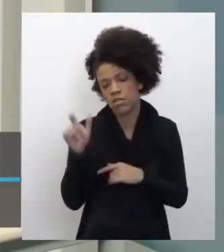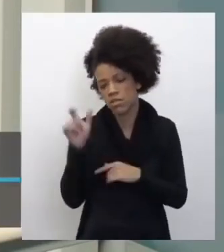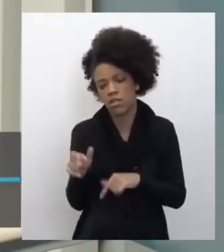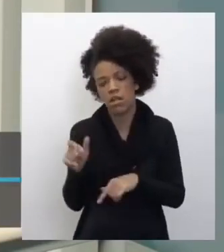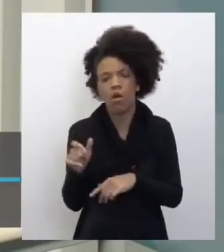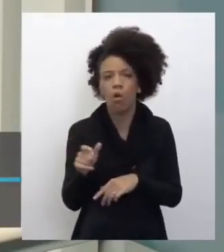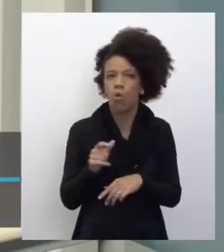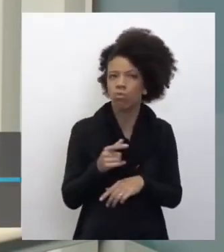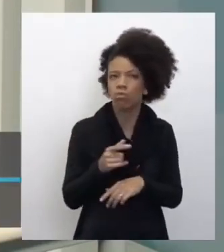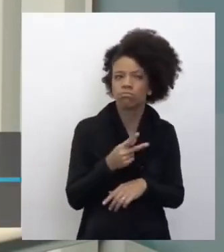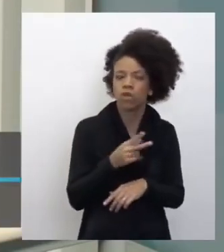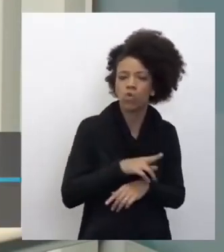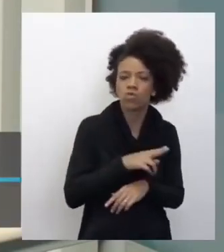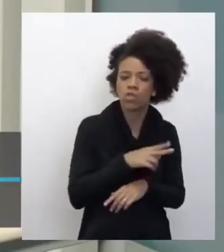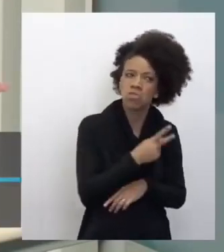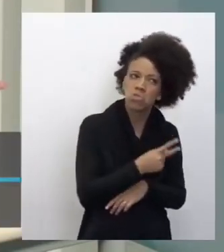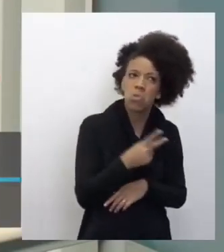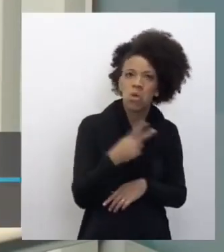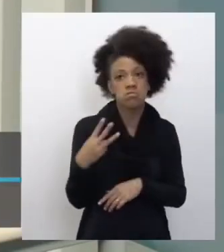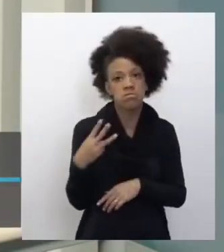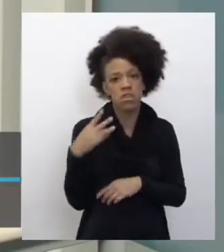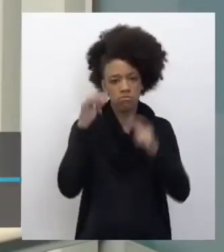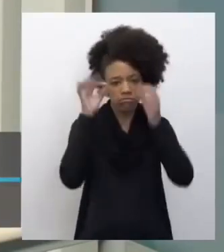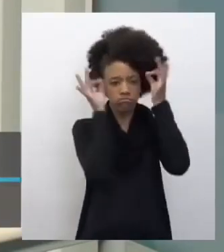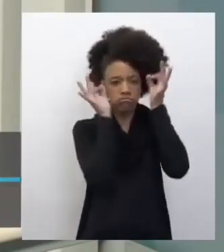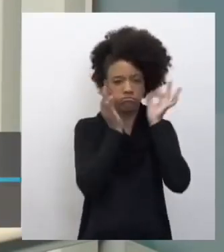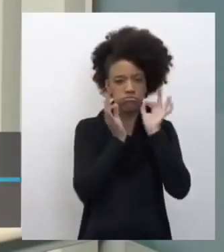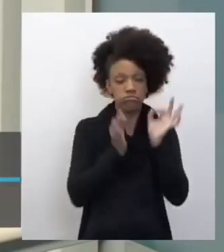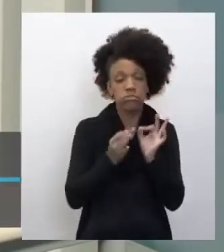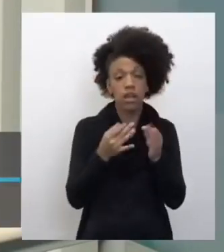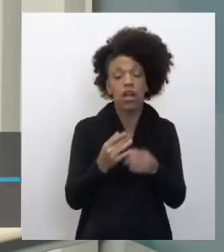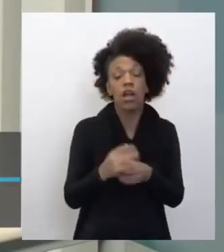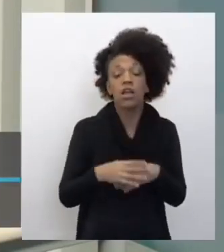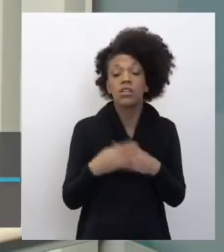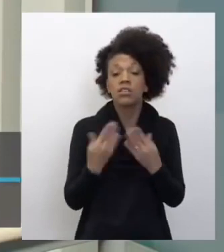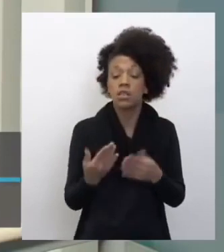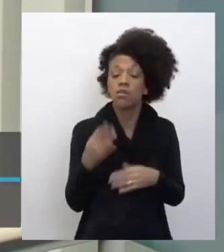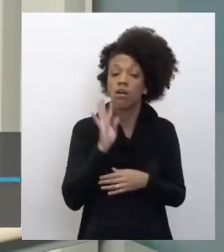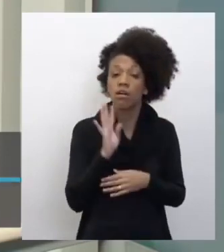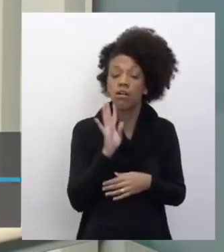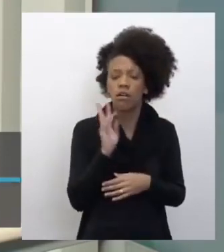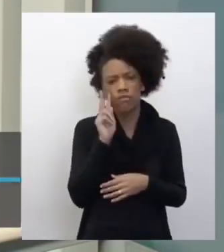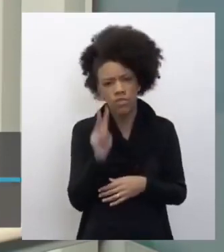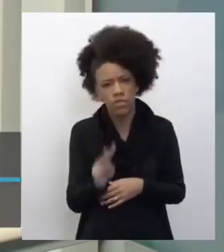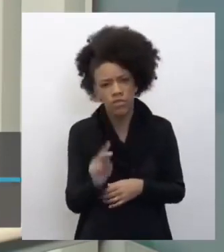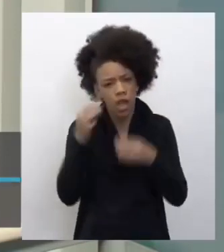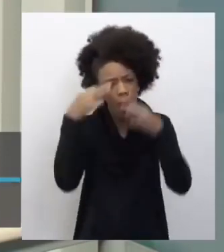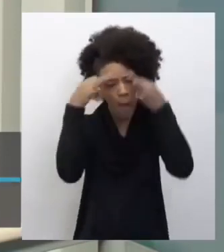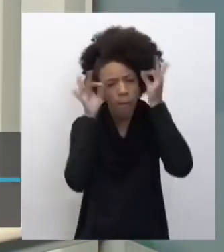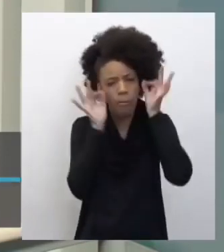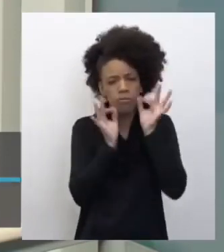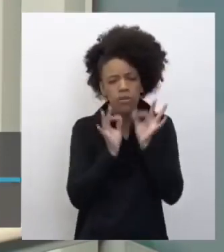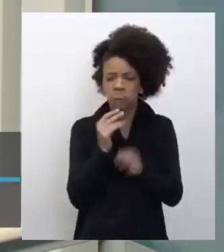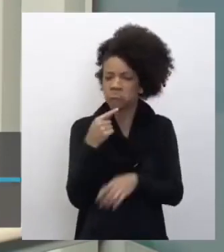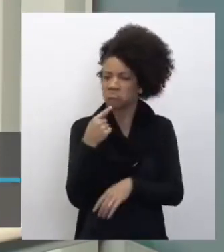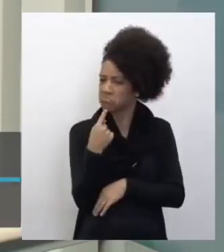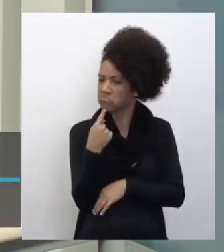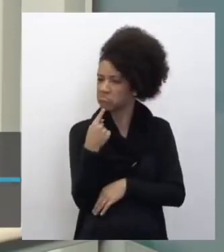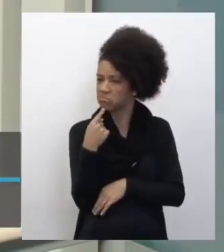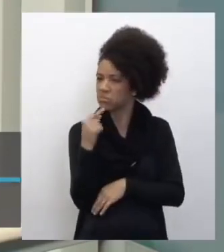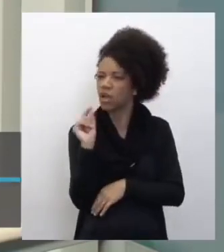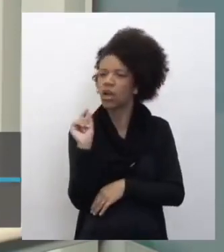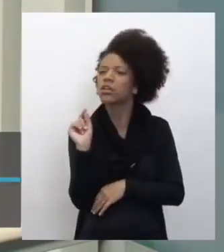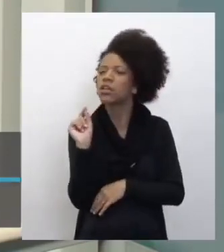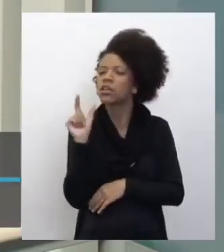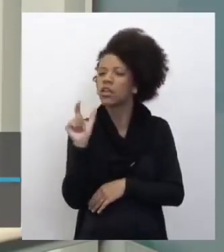máscaras que ele confeccionava, então era um luxo. E era legal você ver a máscara e falar, será que quem que é